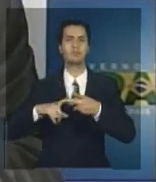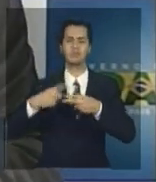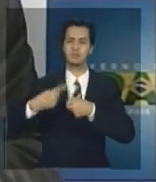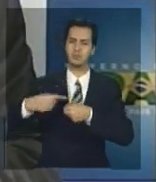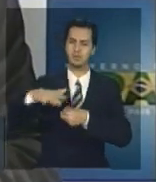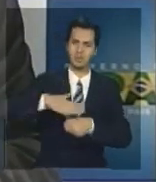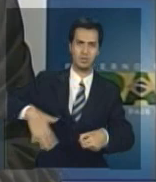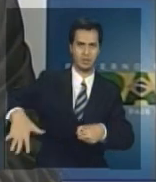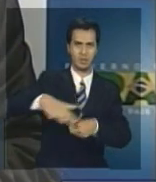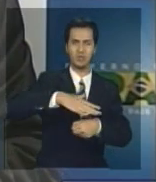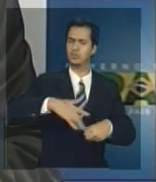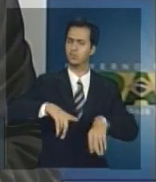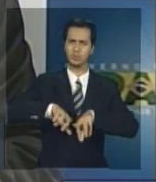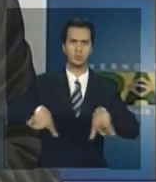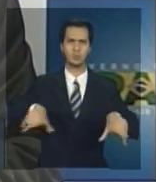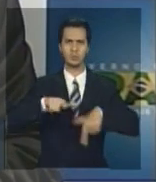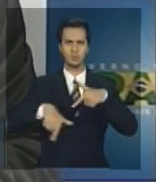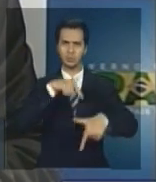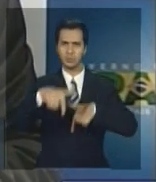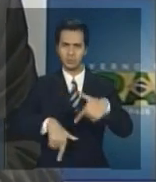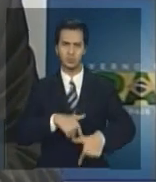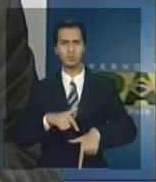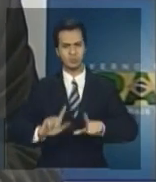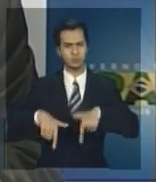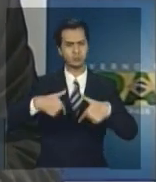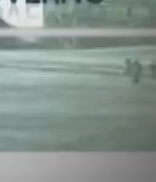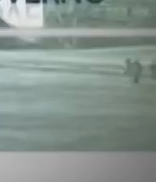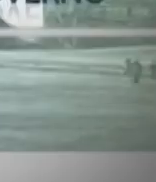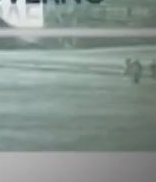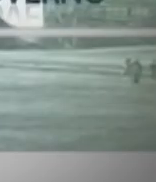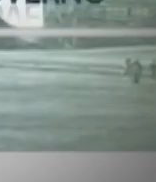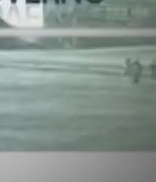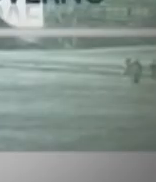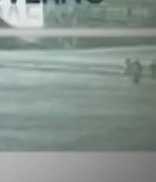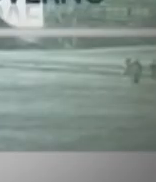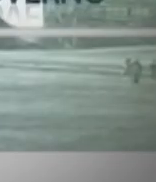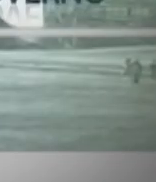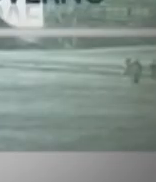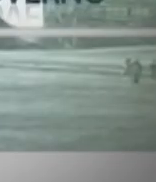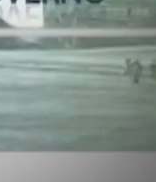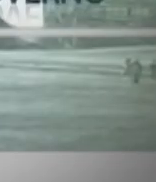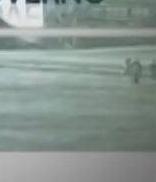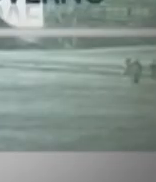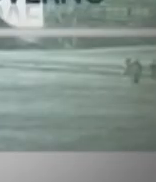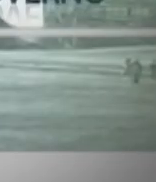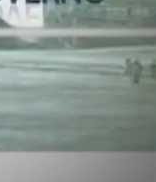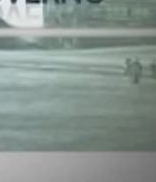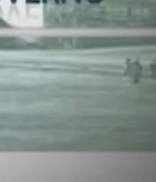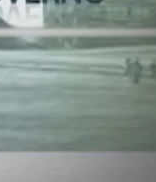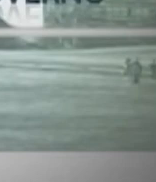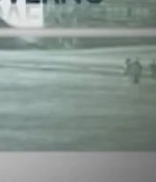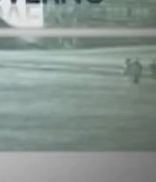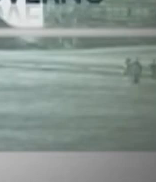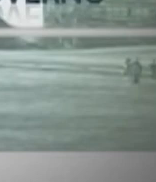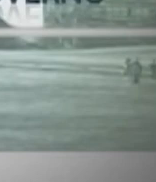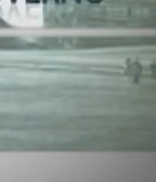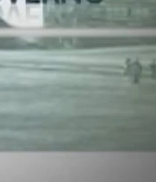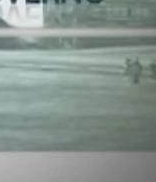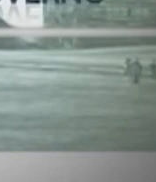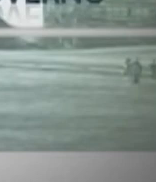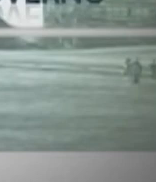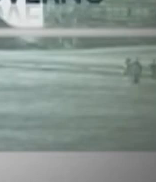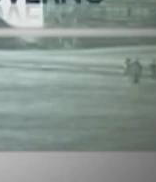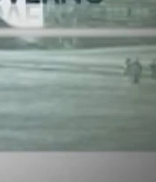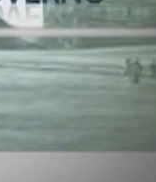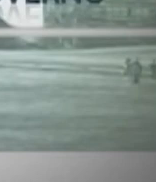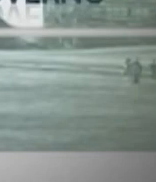das secretarias estaduais de saúde no esforço do combate à dengue. Você assistiu ao anúncio dos números da dengue no Brasil em 2012,